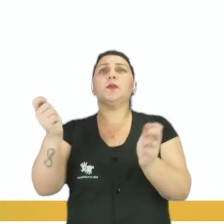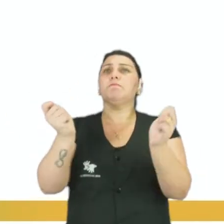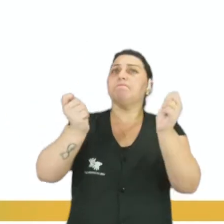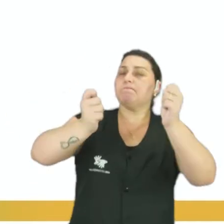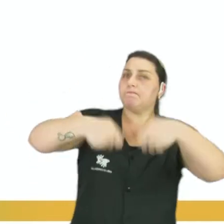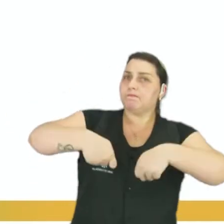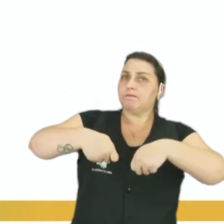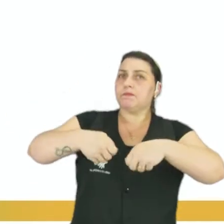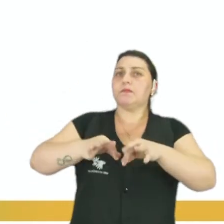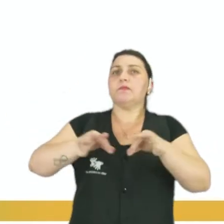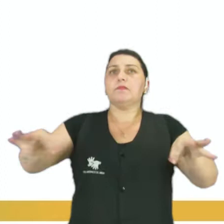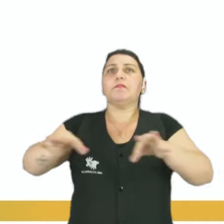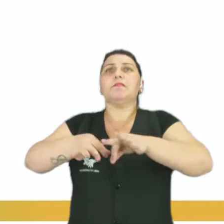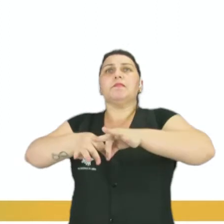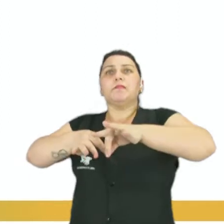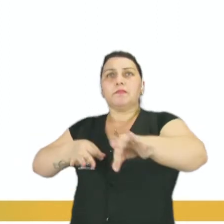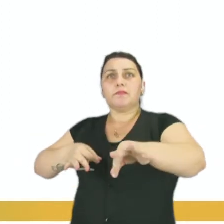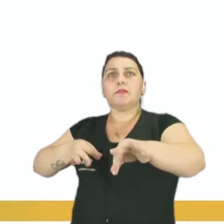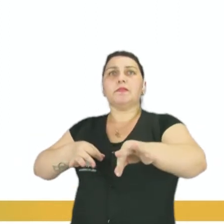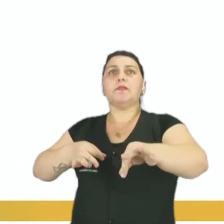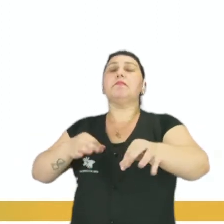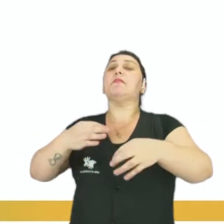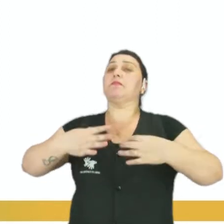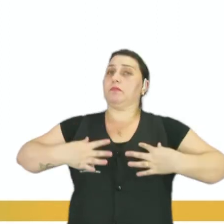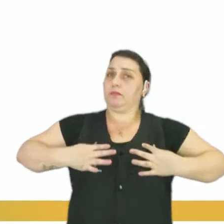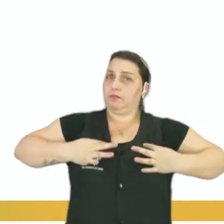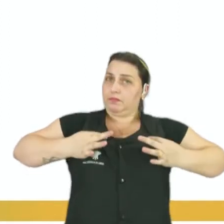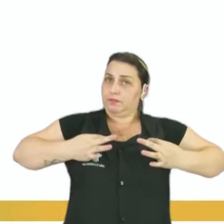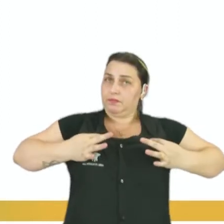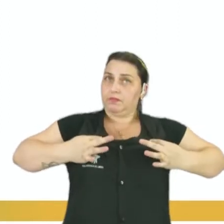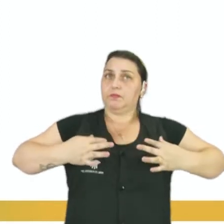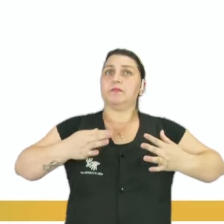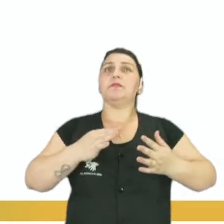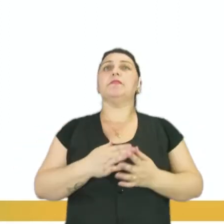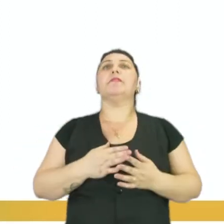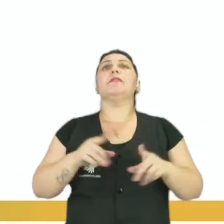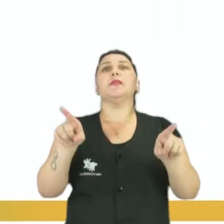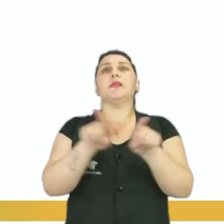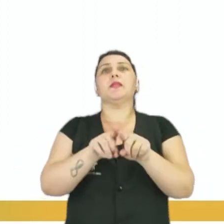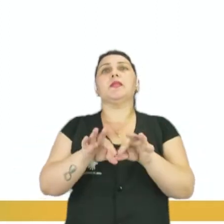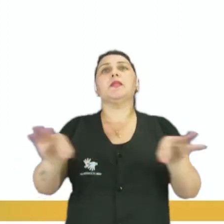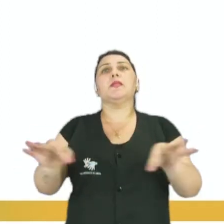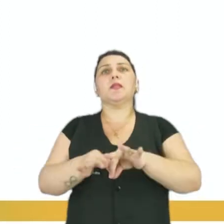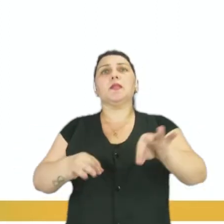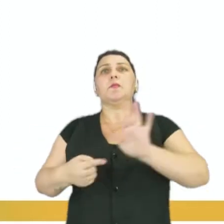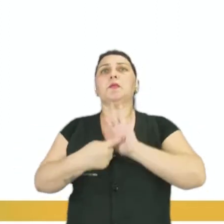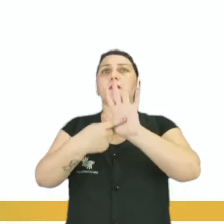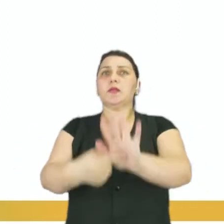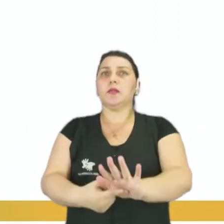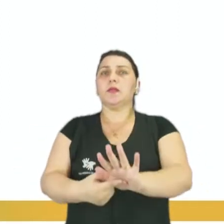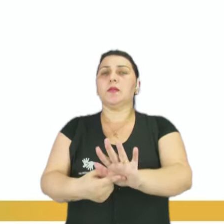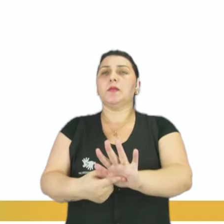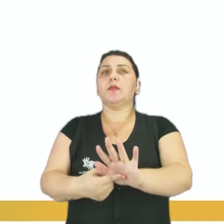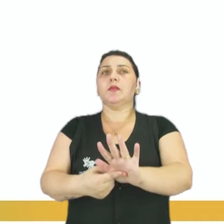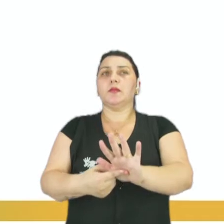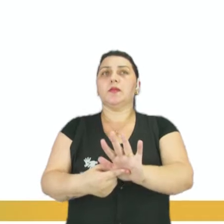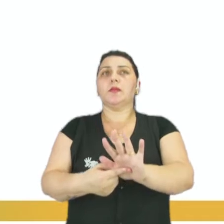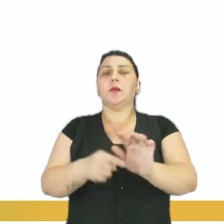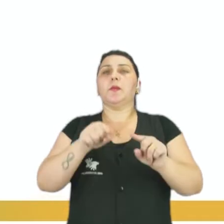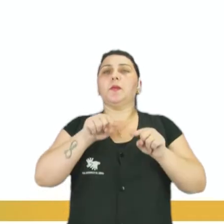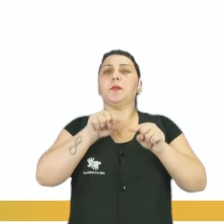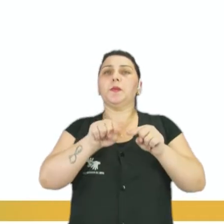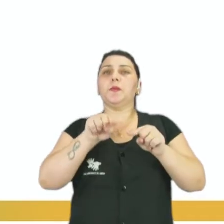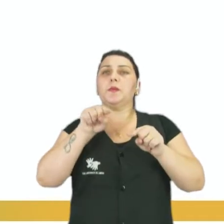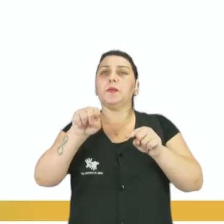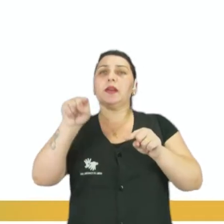outras possibilidades de comprimento para a camisa além das medidas expressas pelos pontos marcados